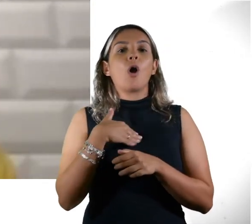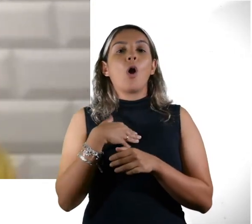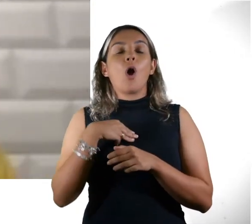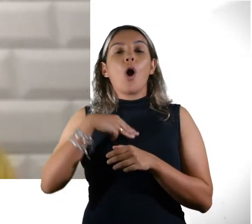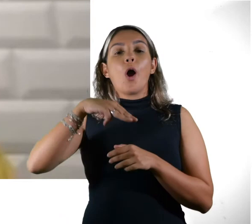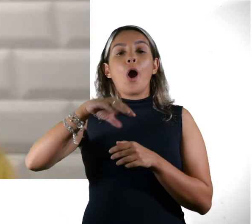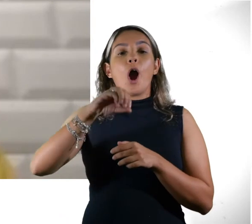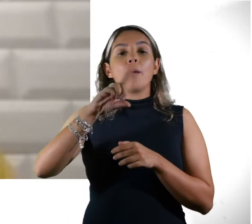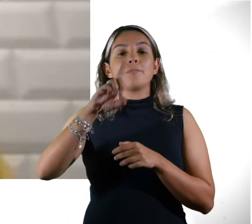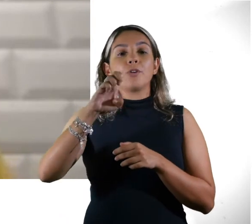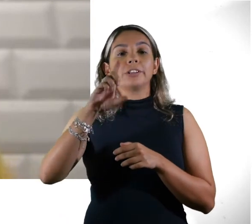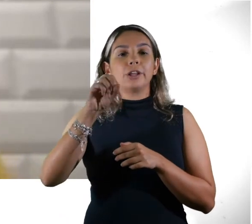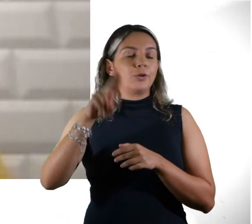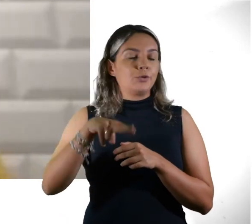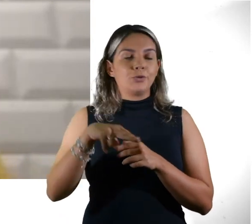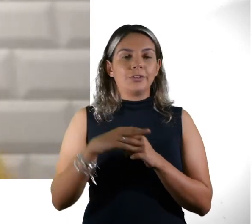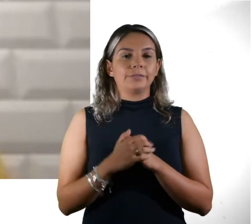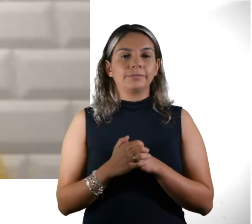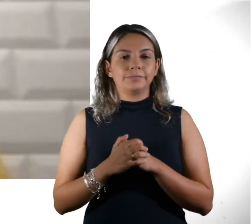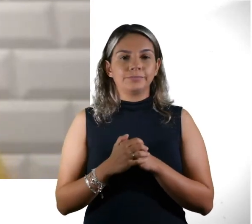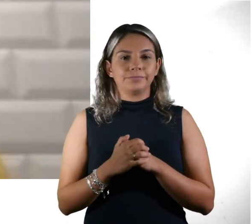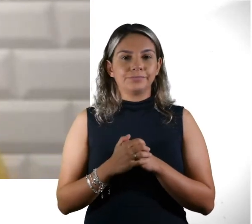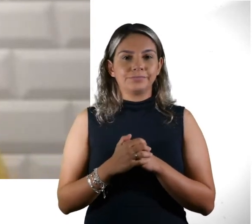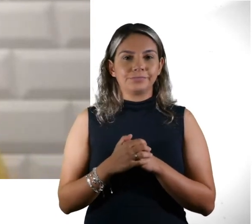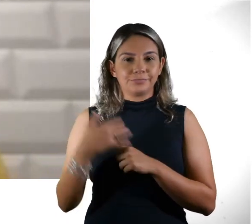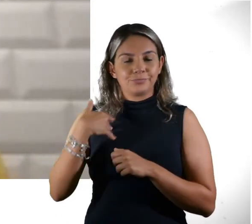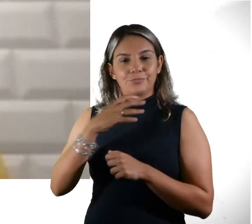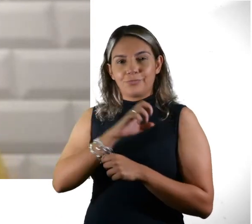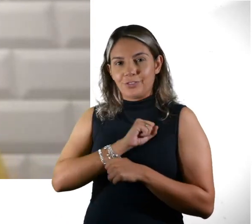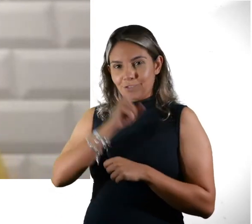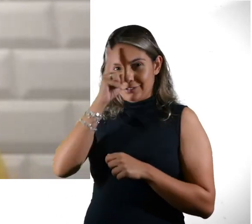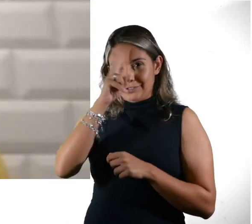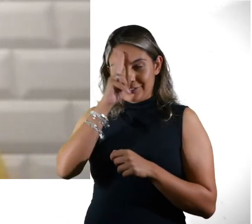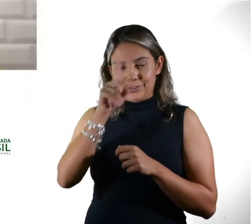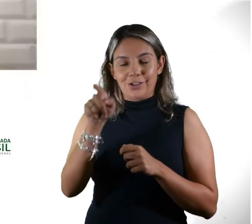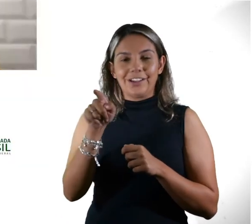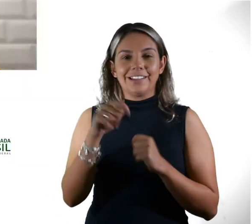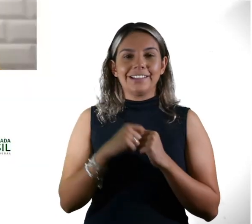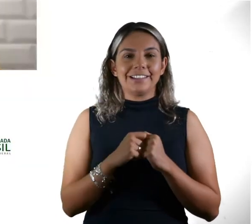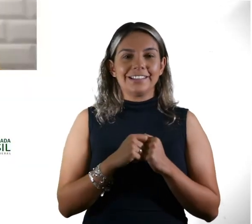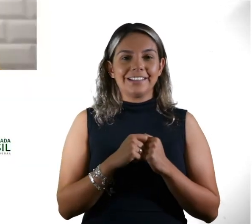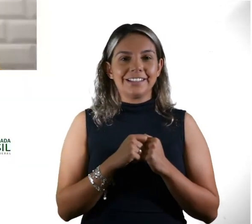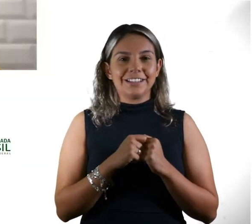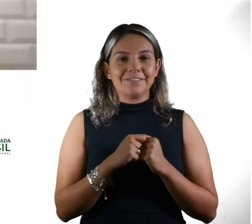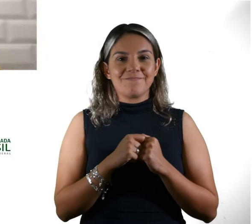modelo, nunca foi. Eu gostei dessa história. Vamos fazer uma